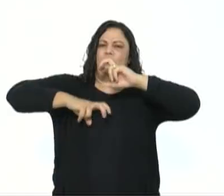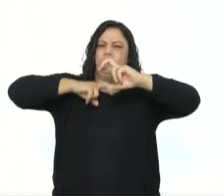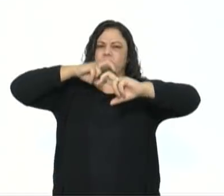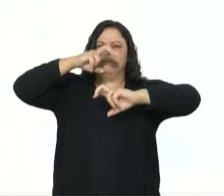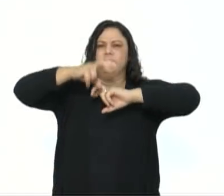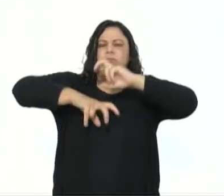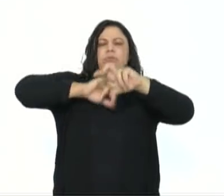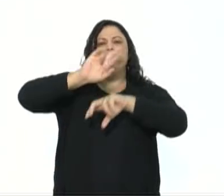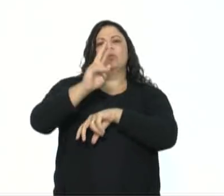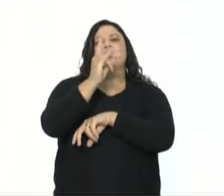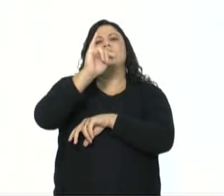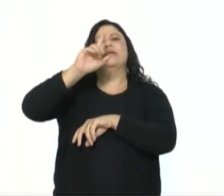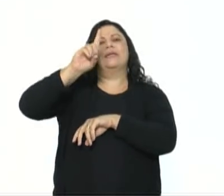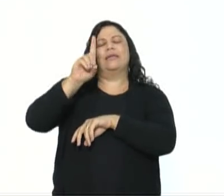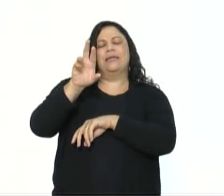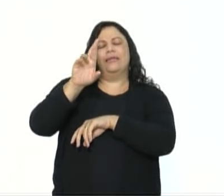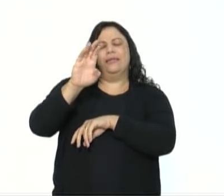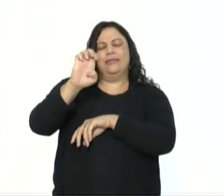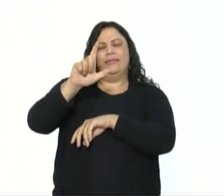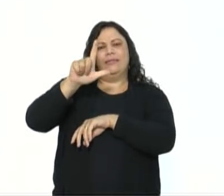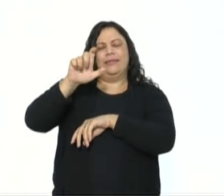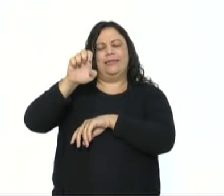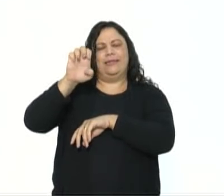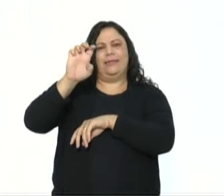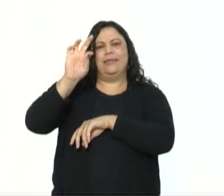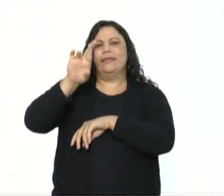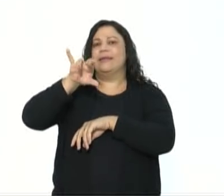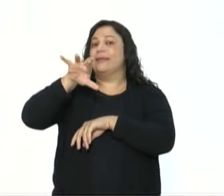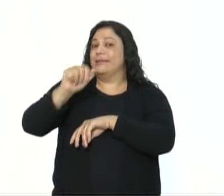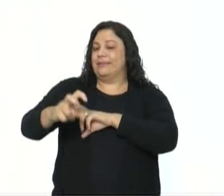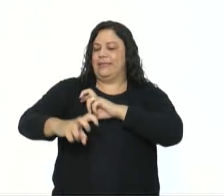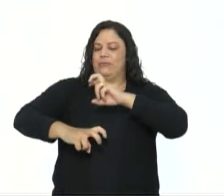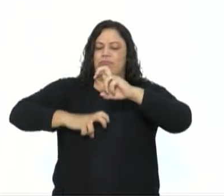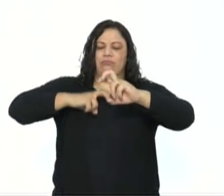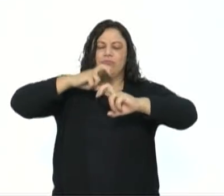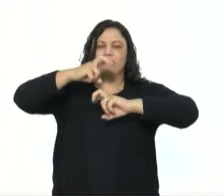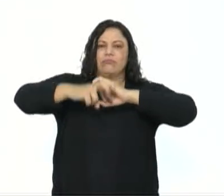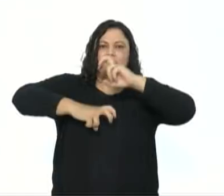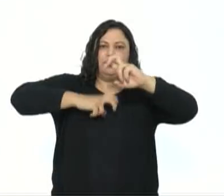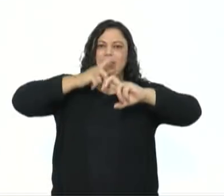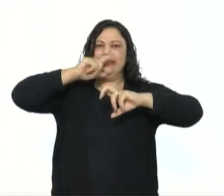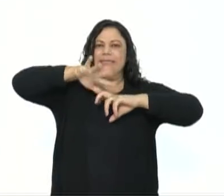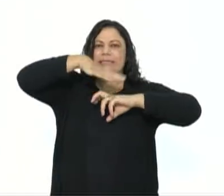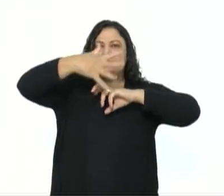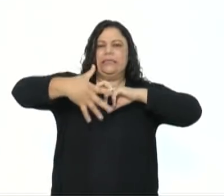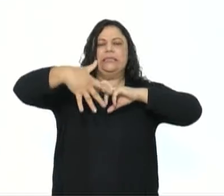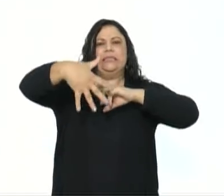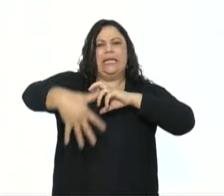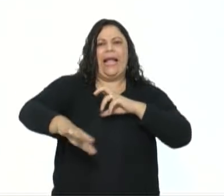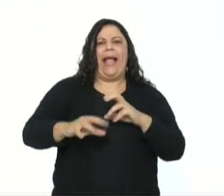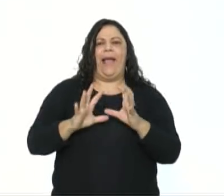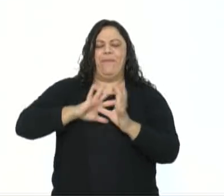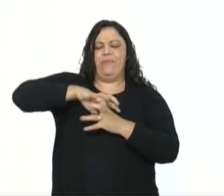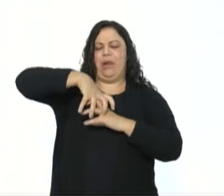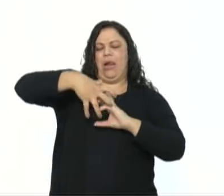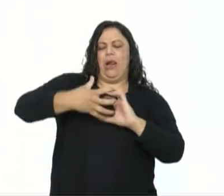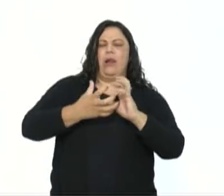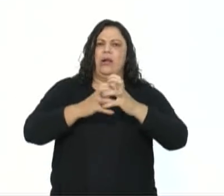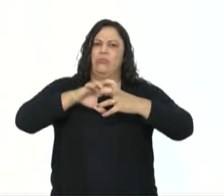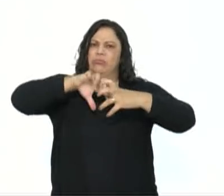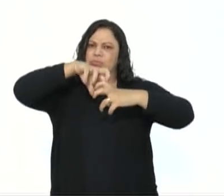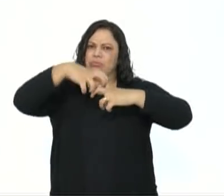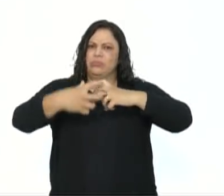em tubulações e altera ecossistemas. Espécie alvo de plano de controle do IBAMA, cuja meta é evitar contaminação